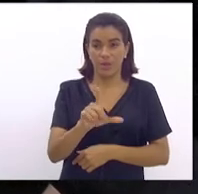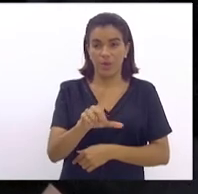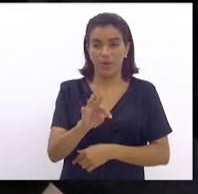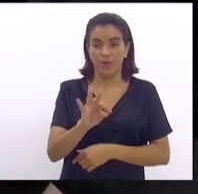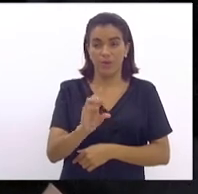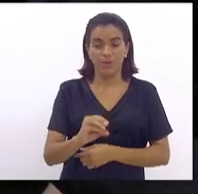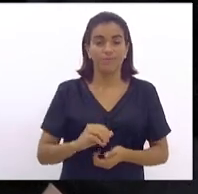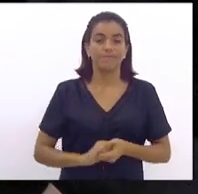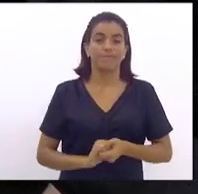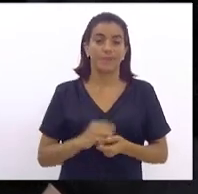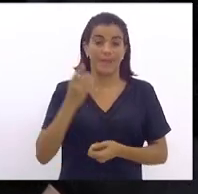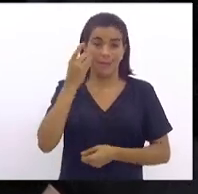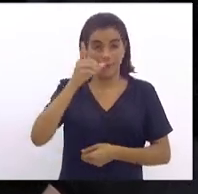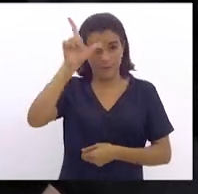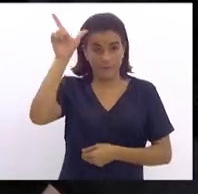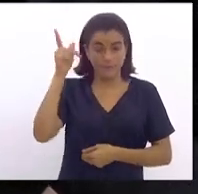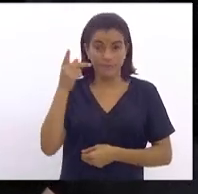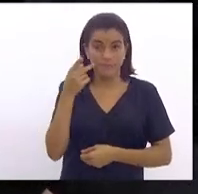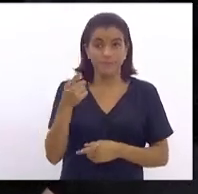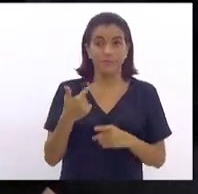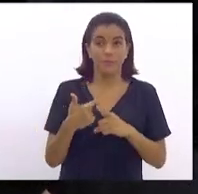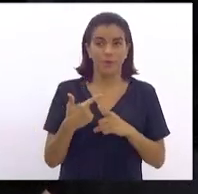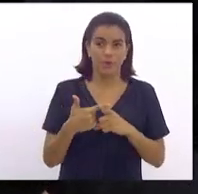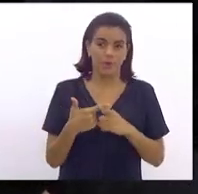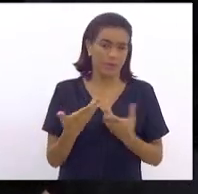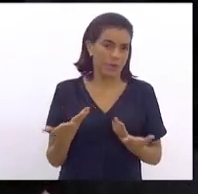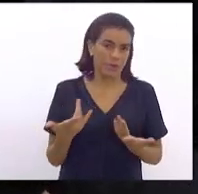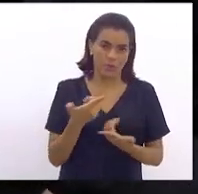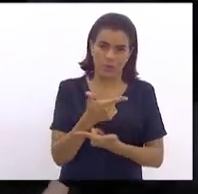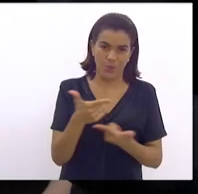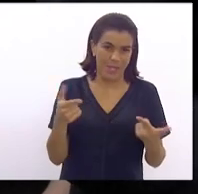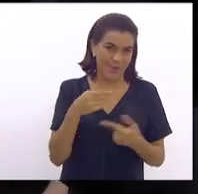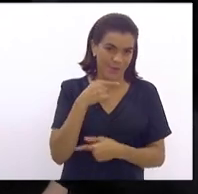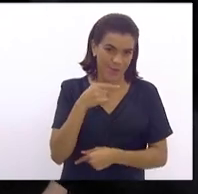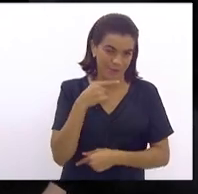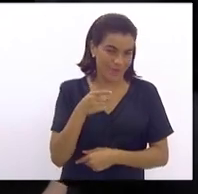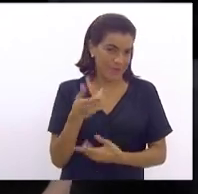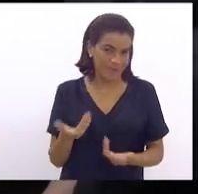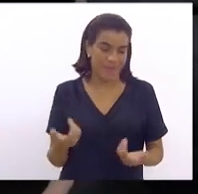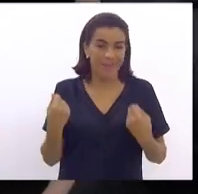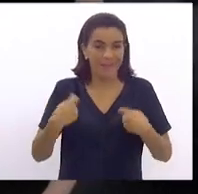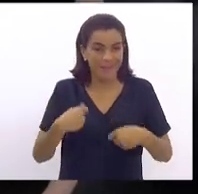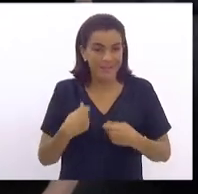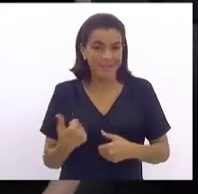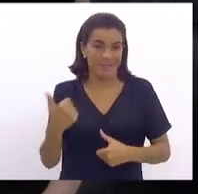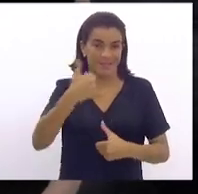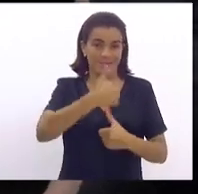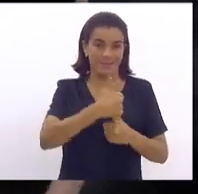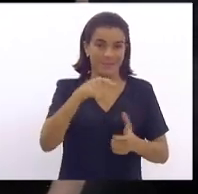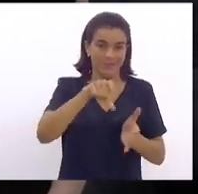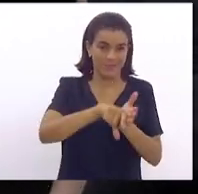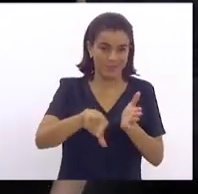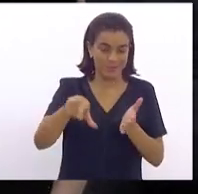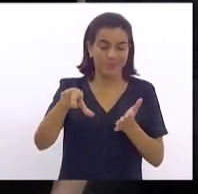querido deputado Luiz Paulo, porque, sem sombra de dúvidas, a substituição tributária, ela é um